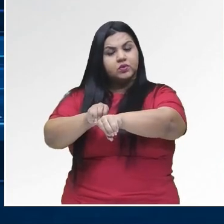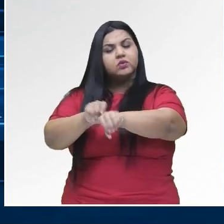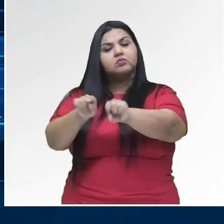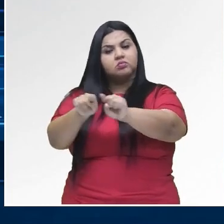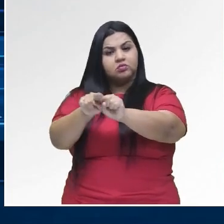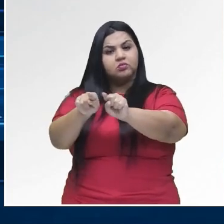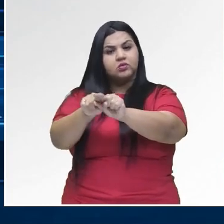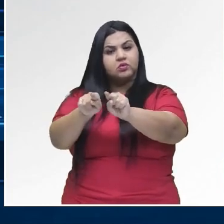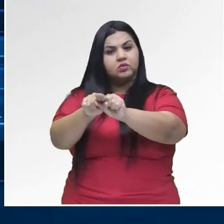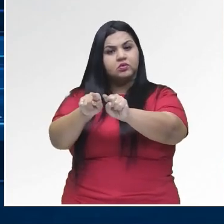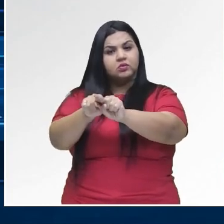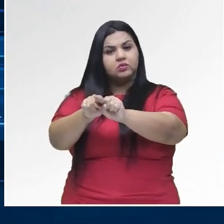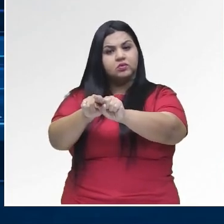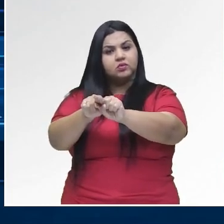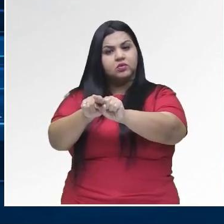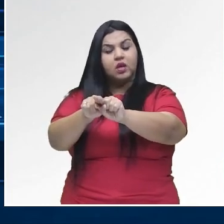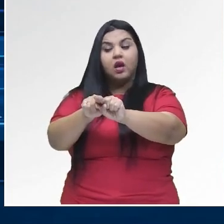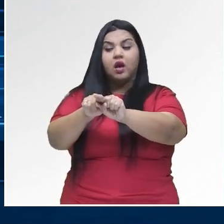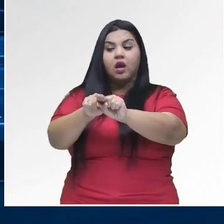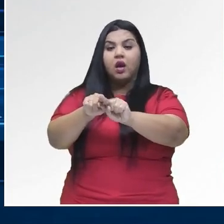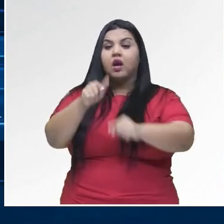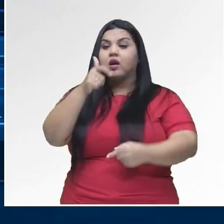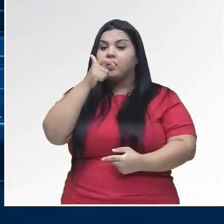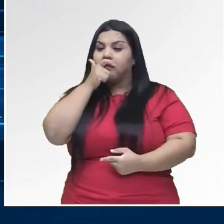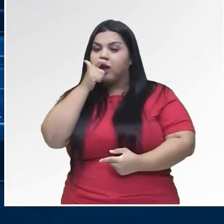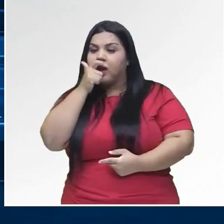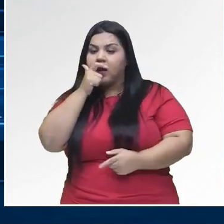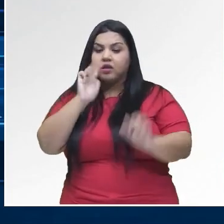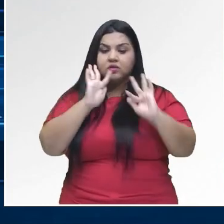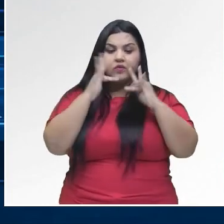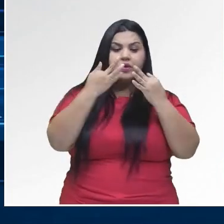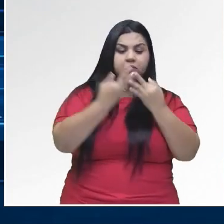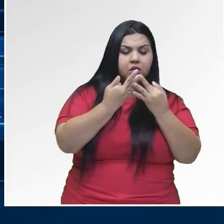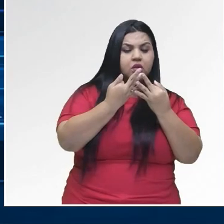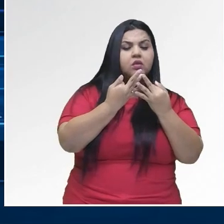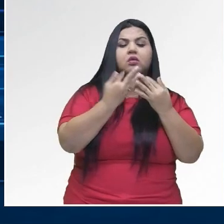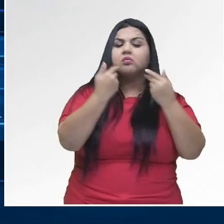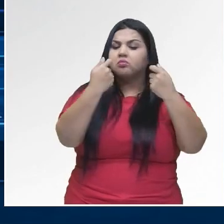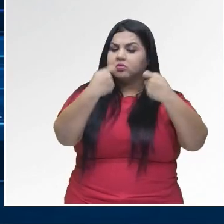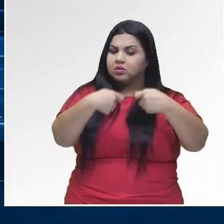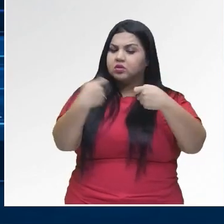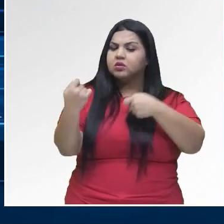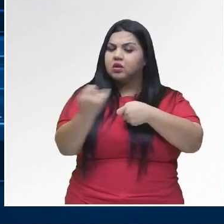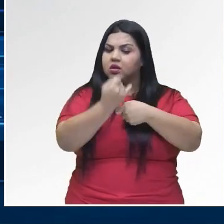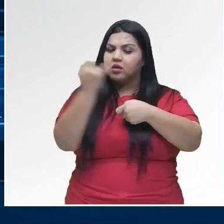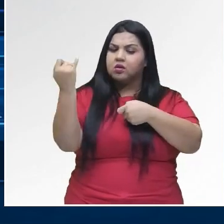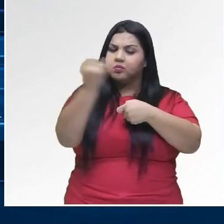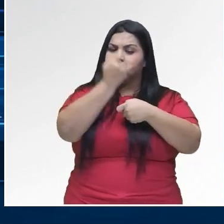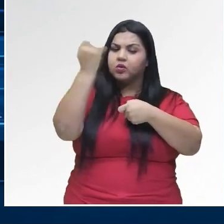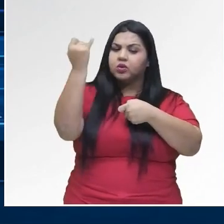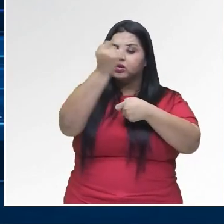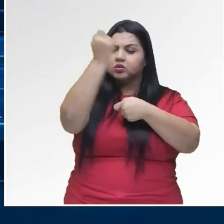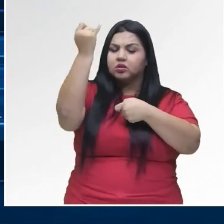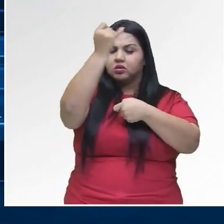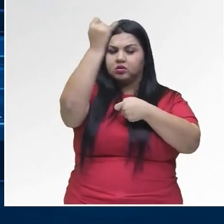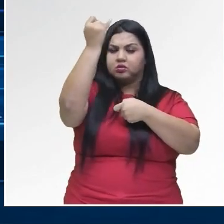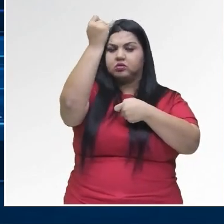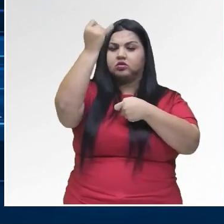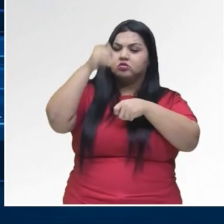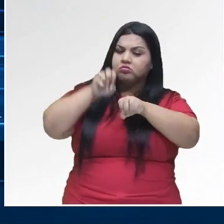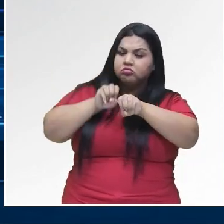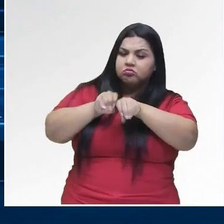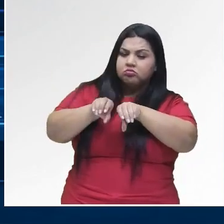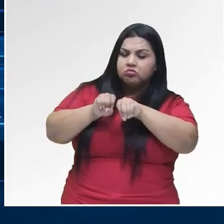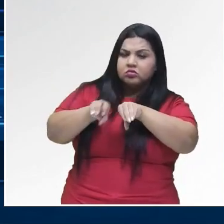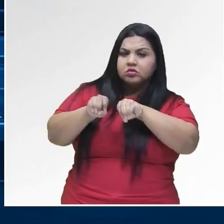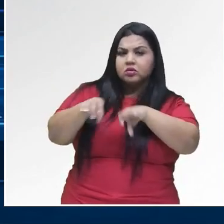Também. Os pais têm que, a família tem uma parcela fundamental nesse processo de formação do caráter da